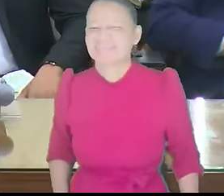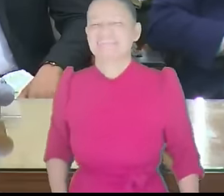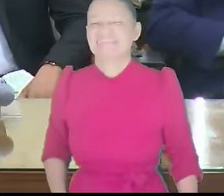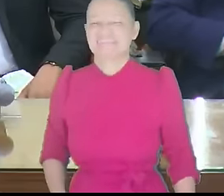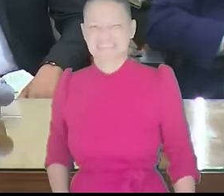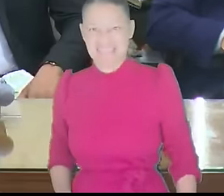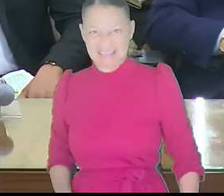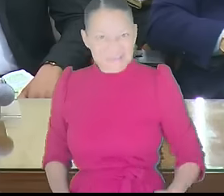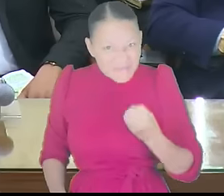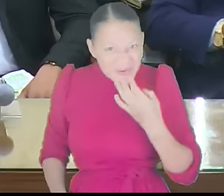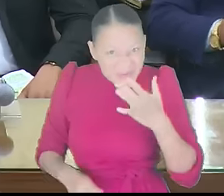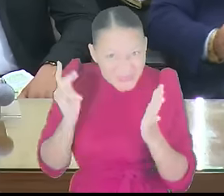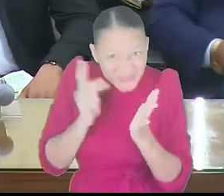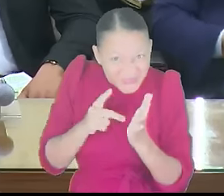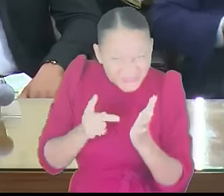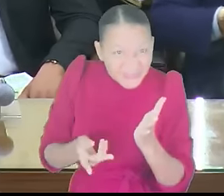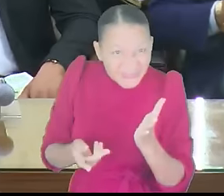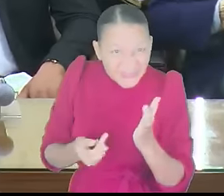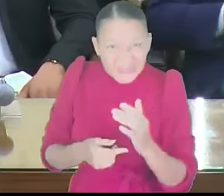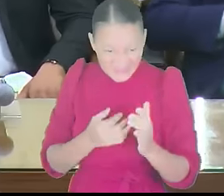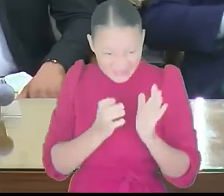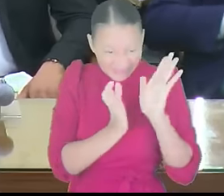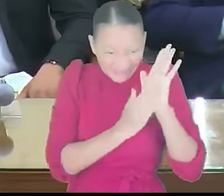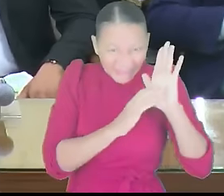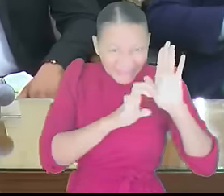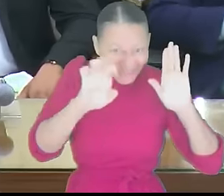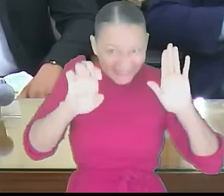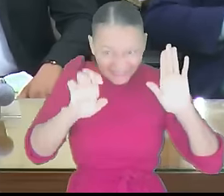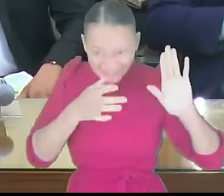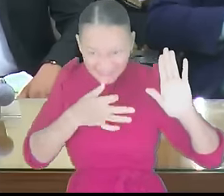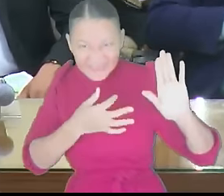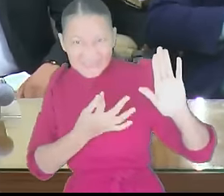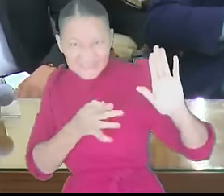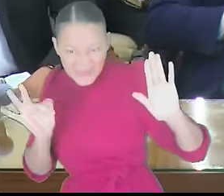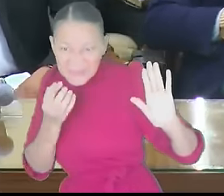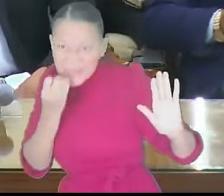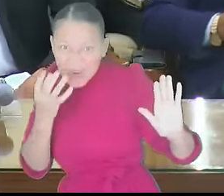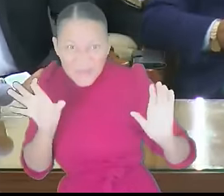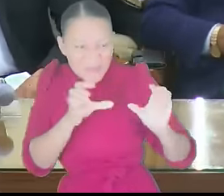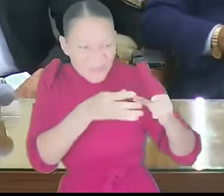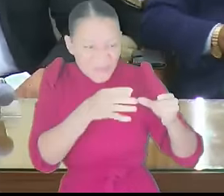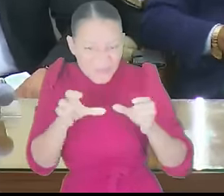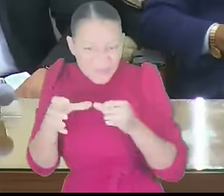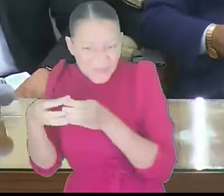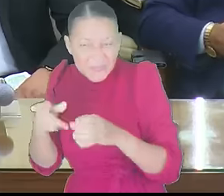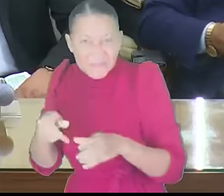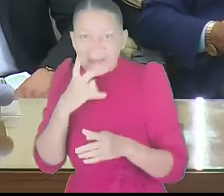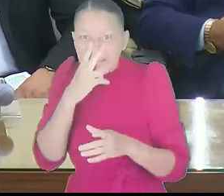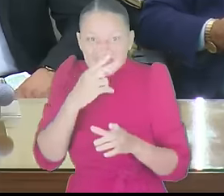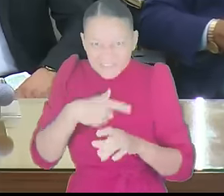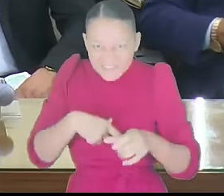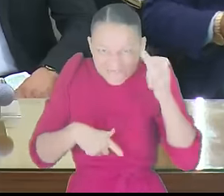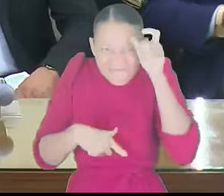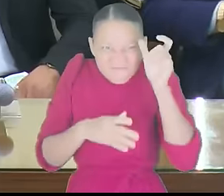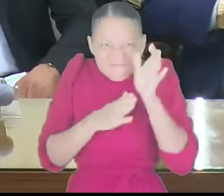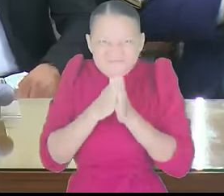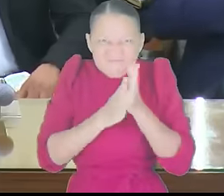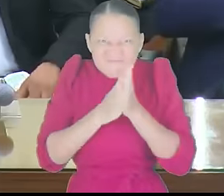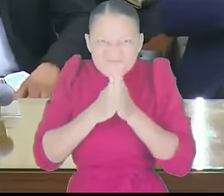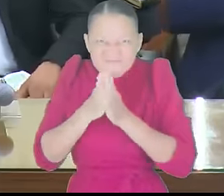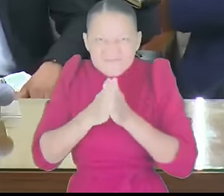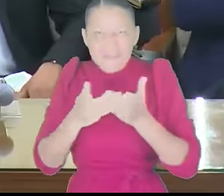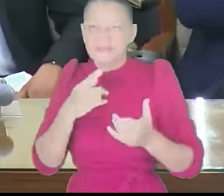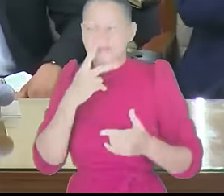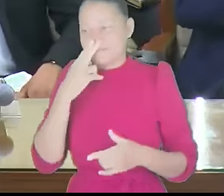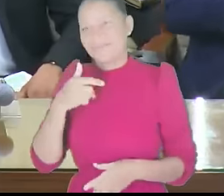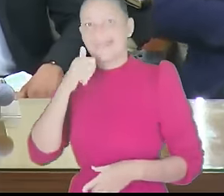Era? Era pecinha boa? Era? Não. Era o cão encarbado. Não sei o que é isso, é quem dizia era